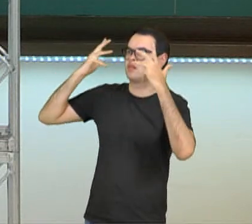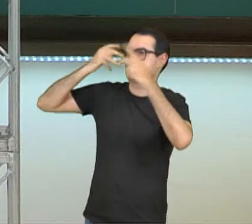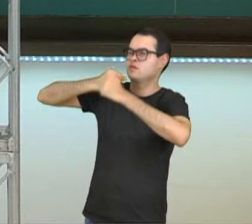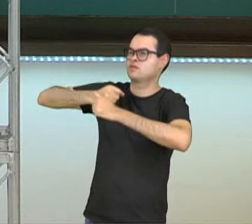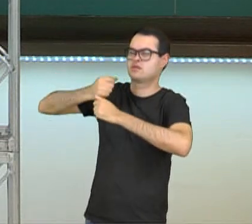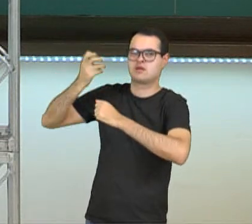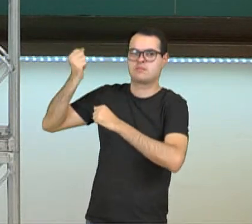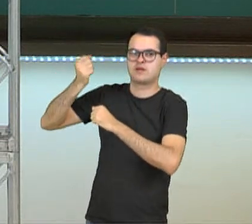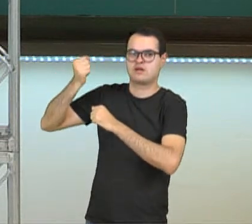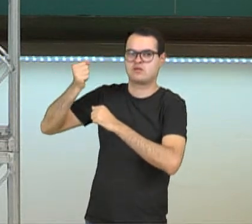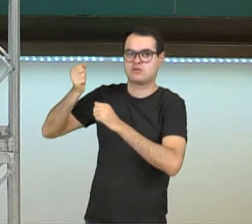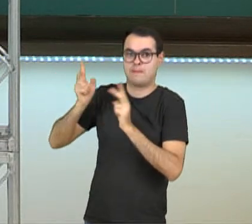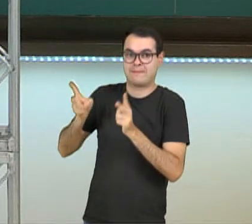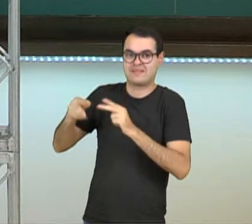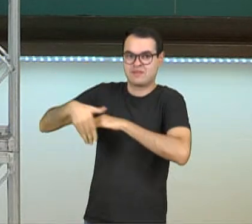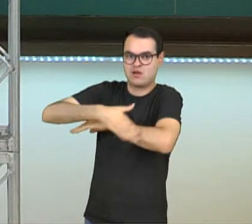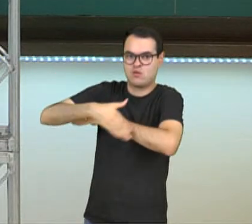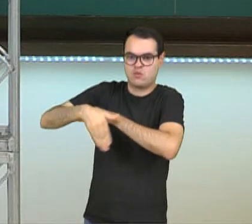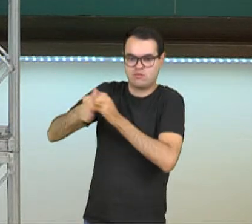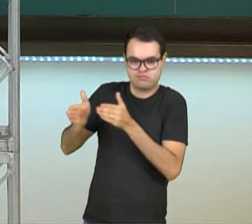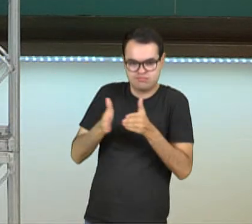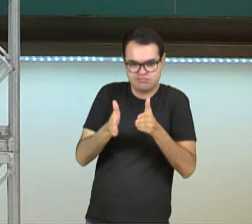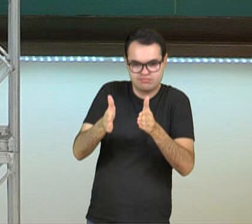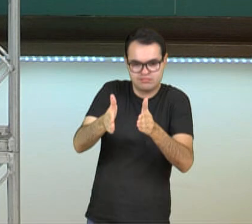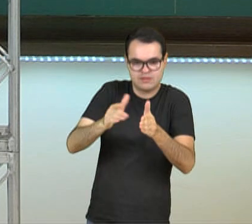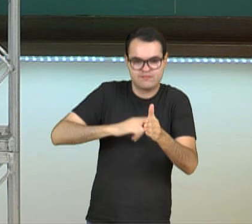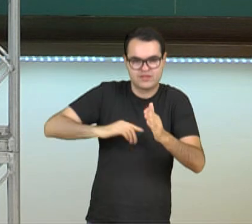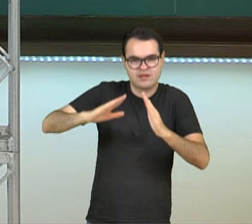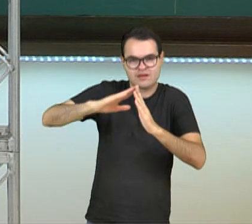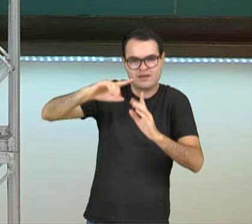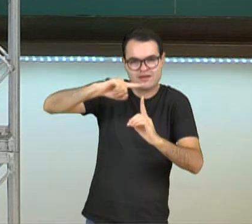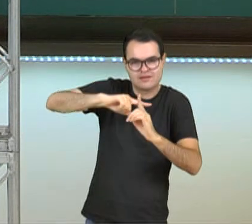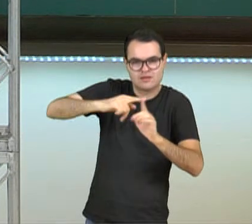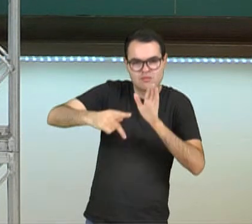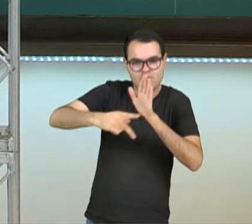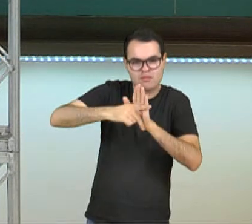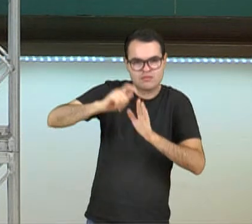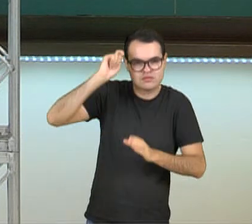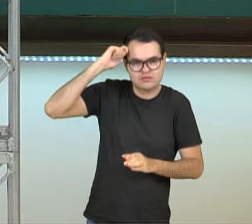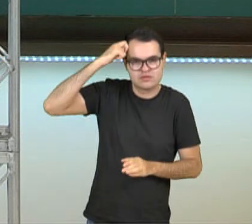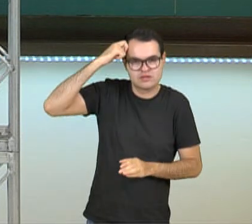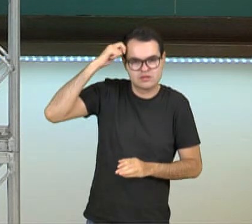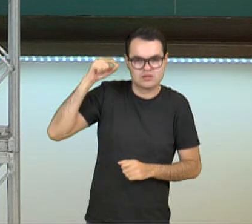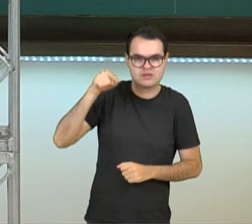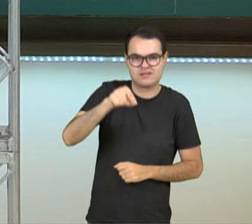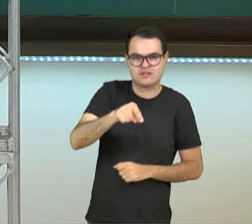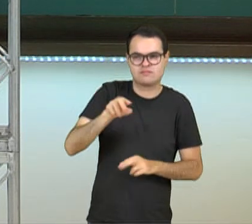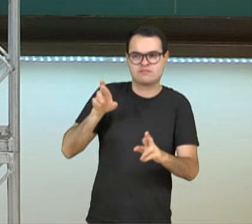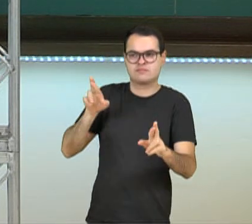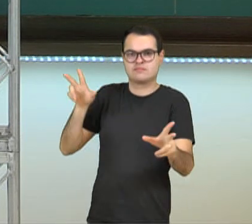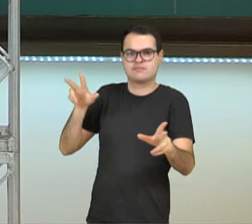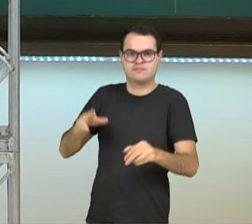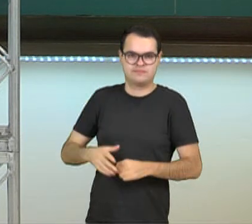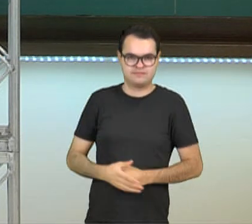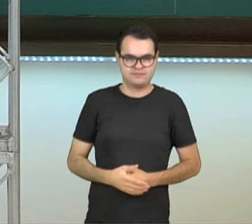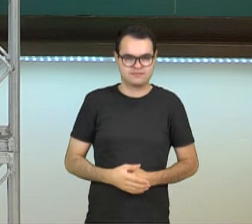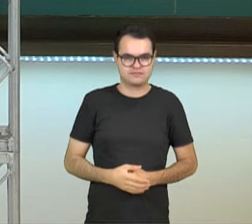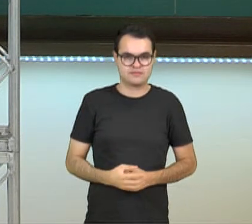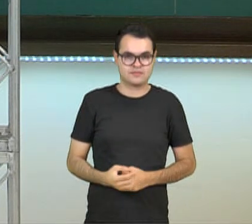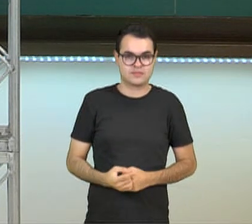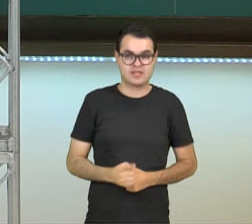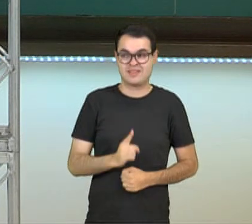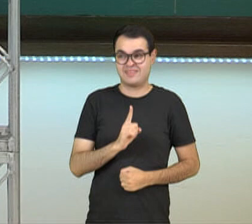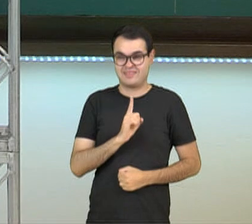brancos e na mesma rua tem a igreja feita para os negros, que foi ali o São Benedito, tá? Lá